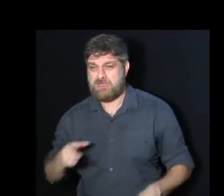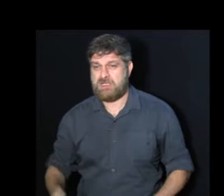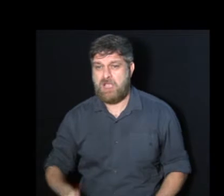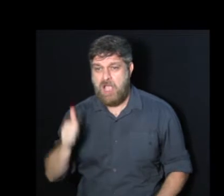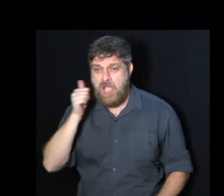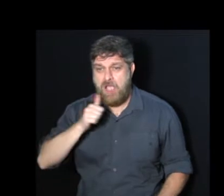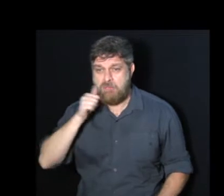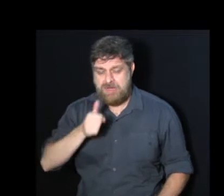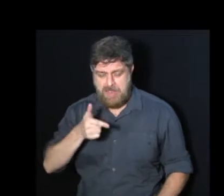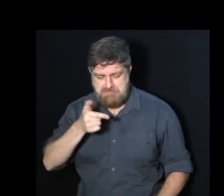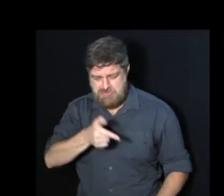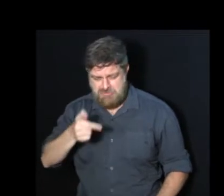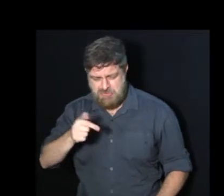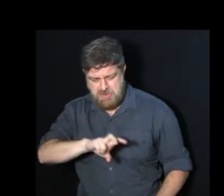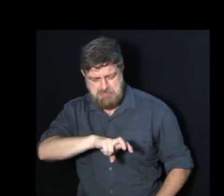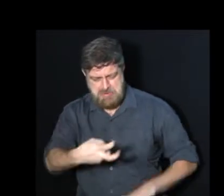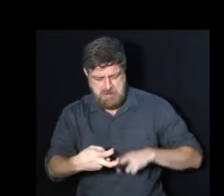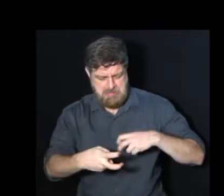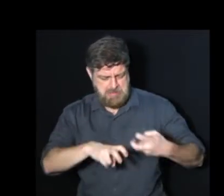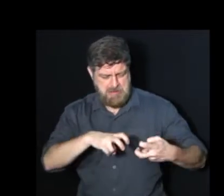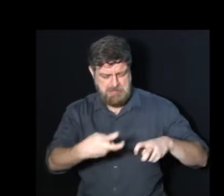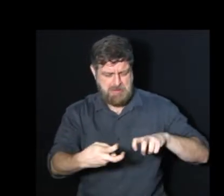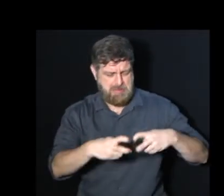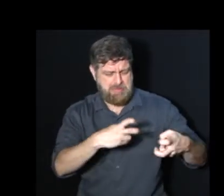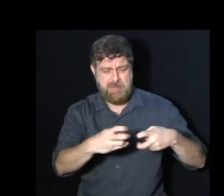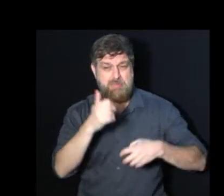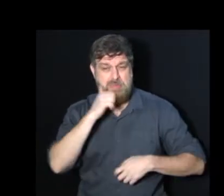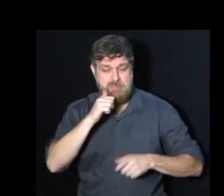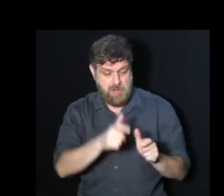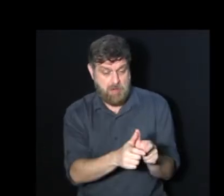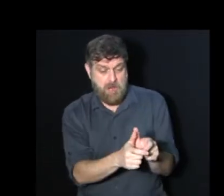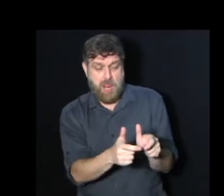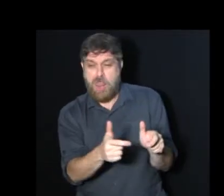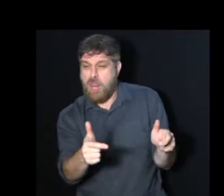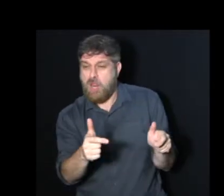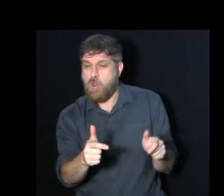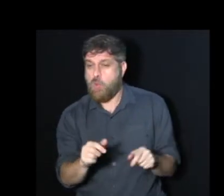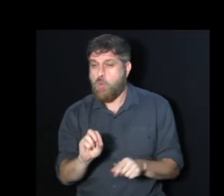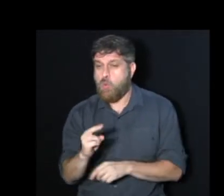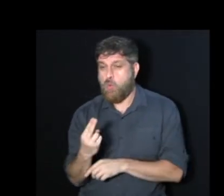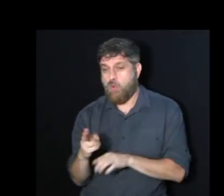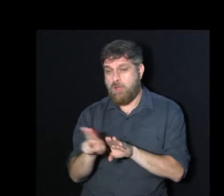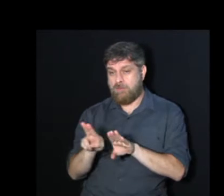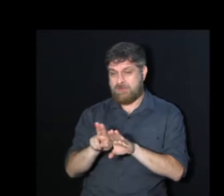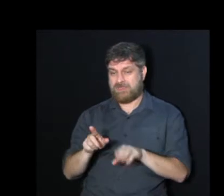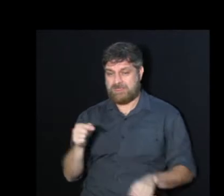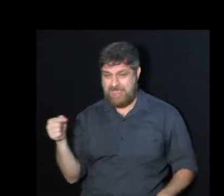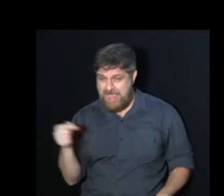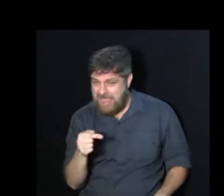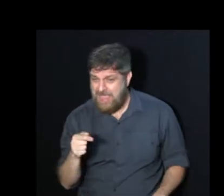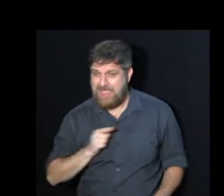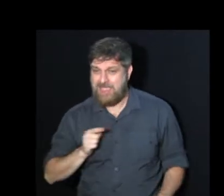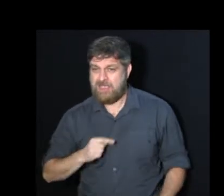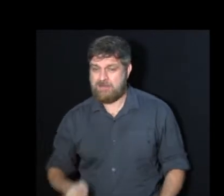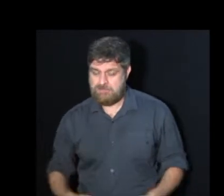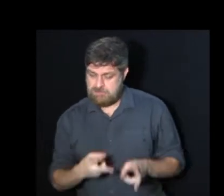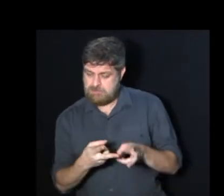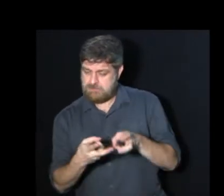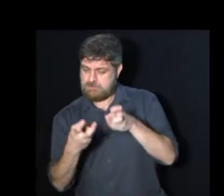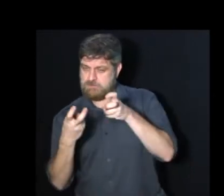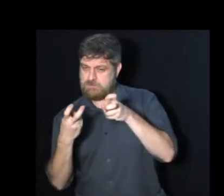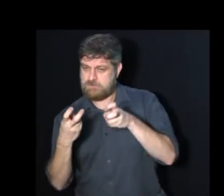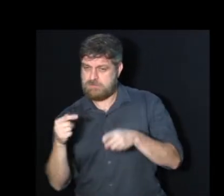mulheres assassinadas ou se é em função da tipificação e do